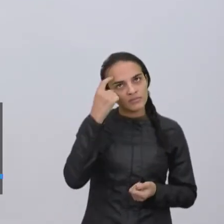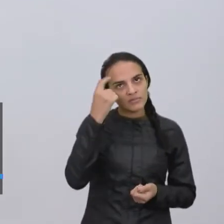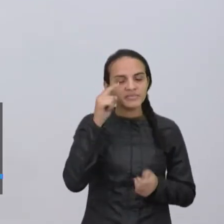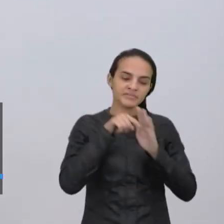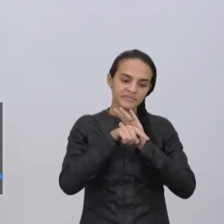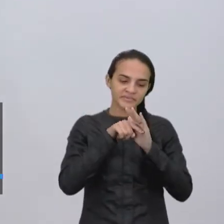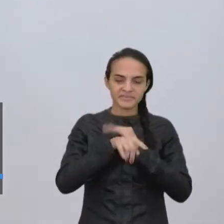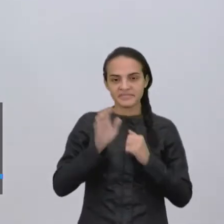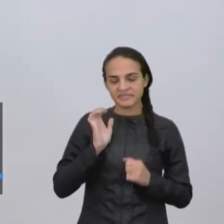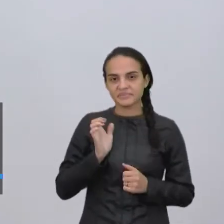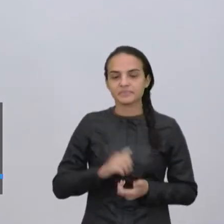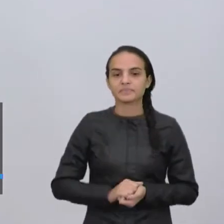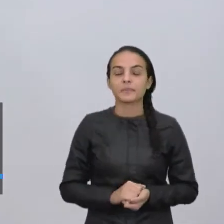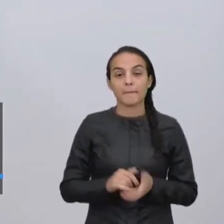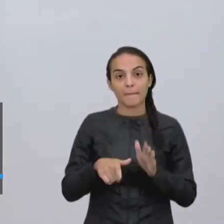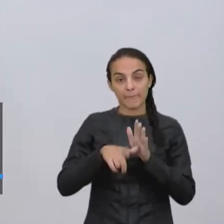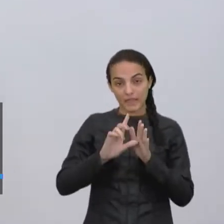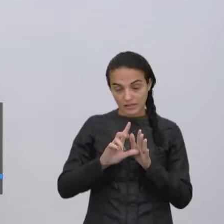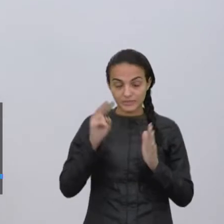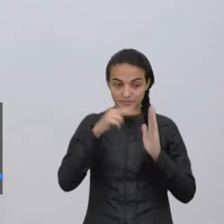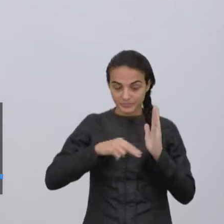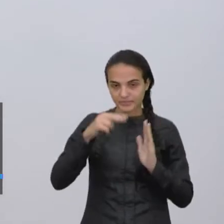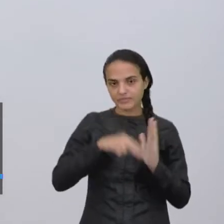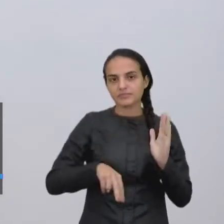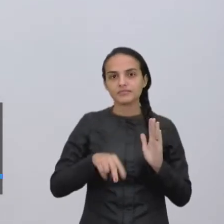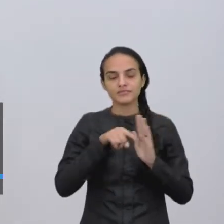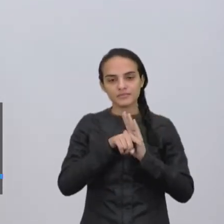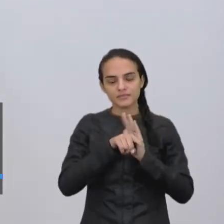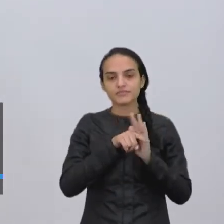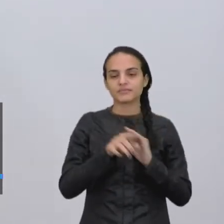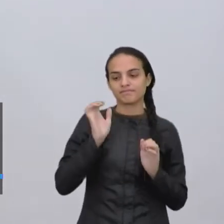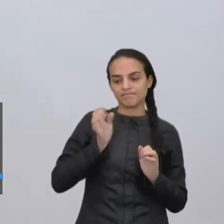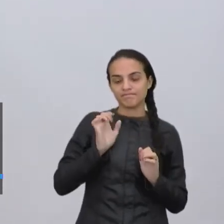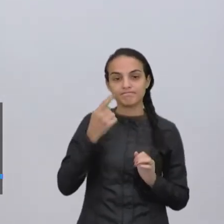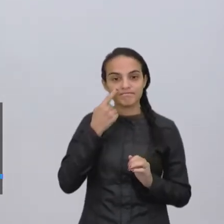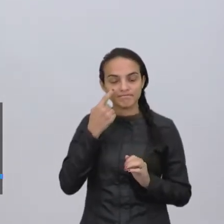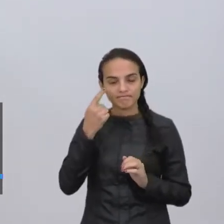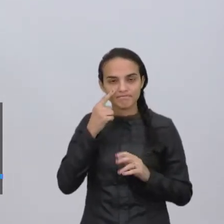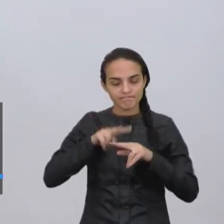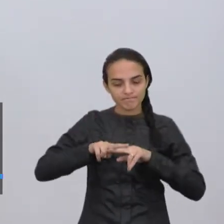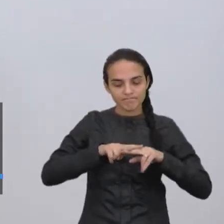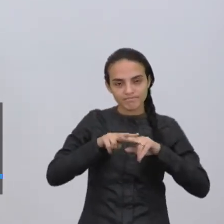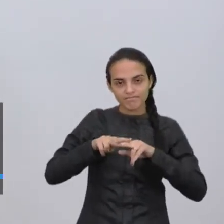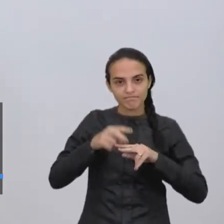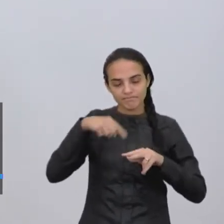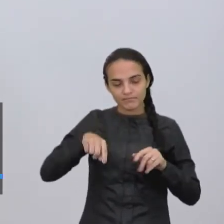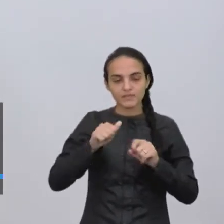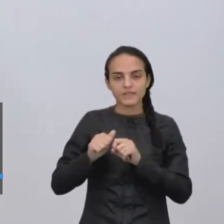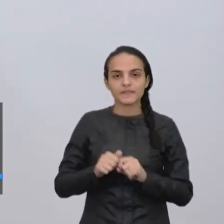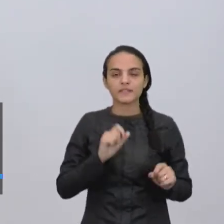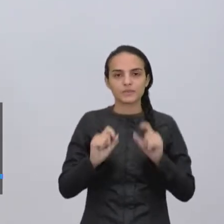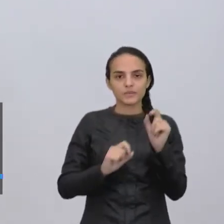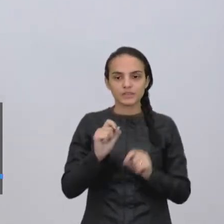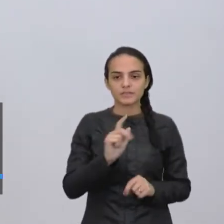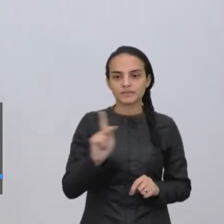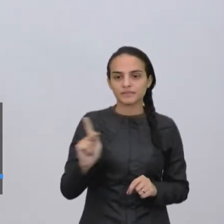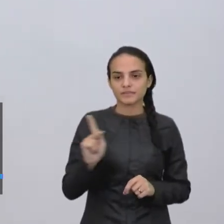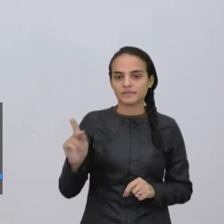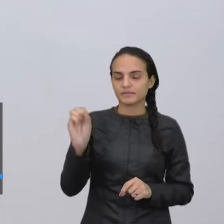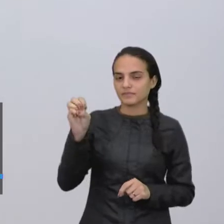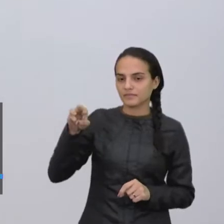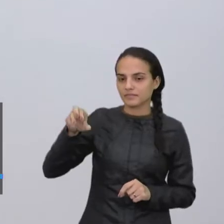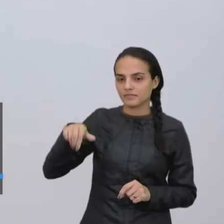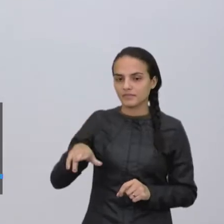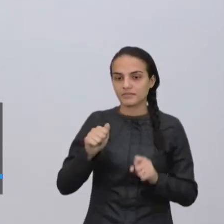pesquisa estatística. Antes mesmo de ler sobre essa pesquisa estatística, vamos retomar o que a gente tem feito aí, o que o professor Osmar trabalhou nessas 2